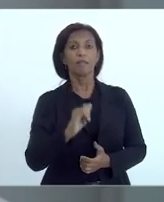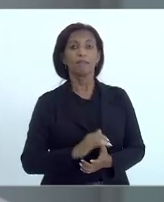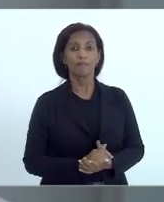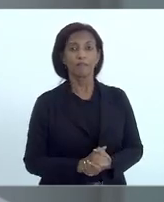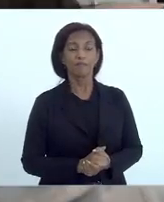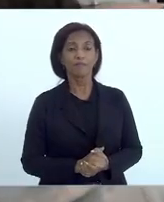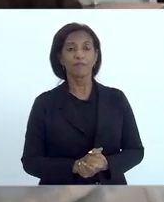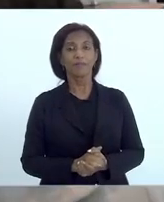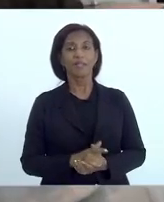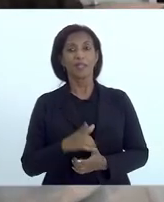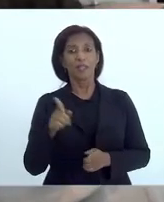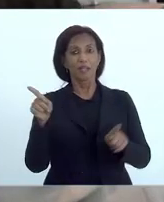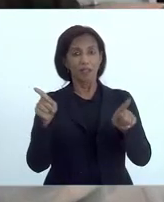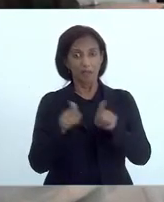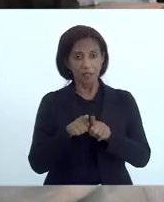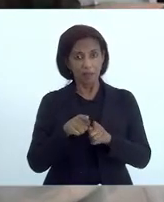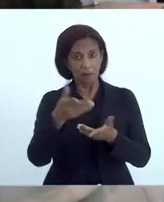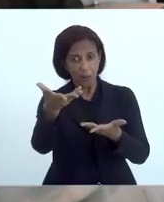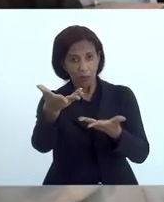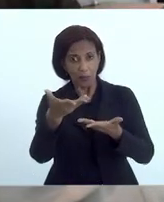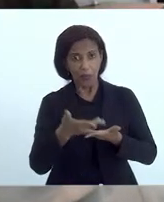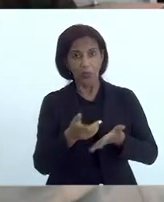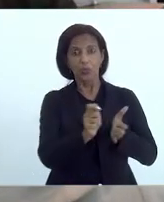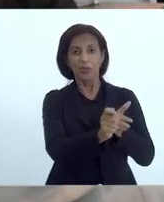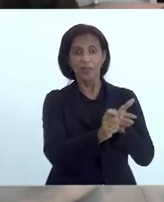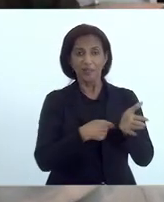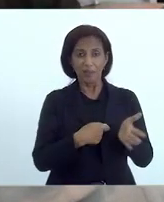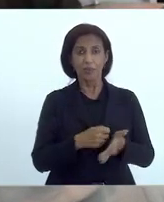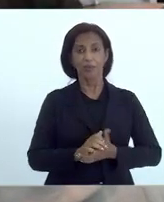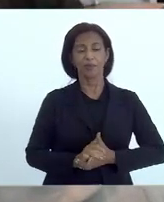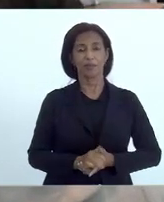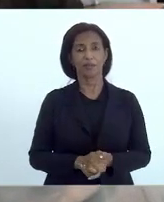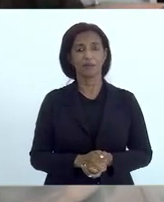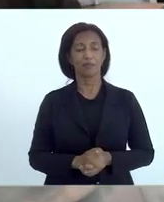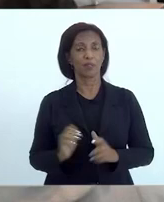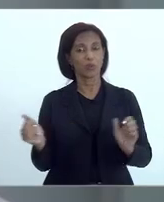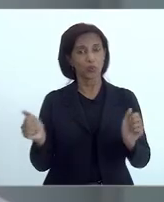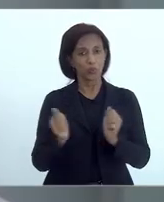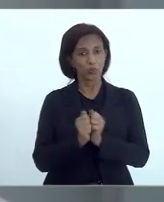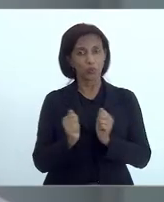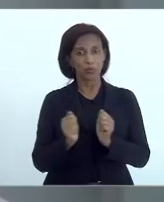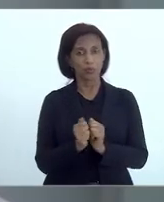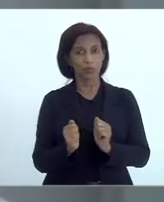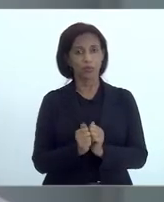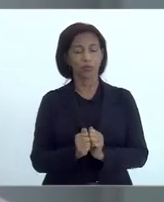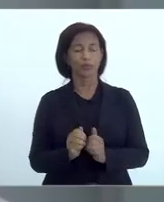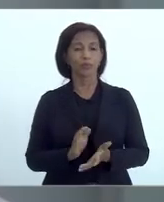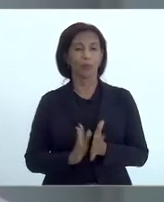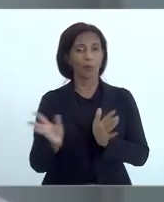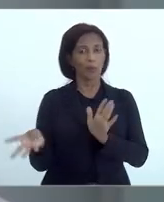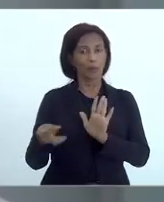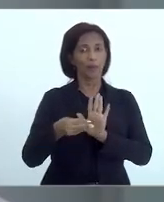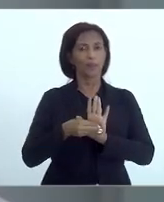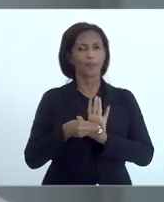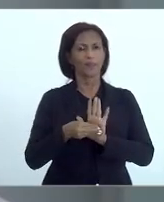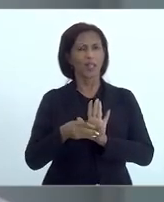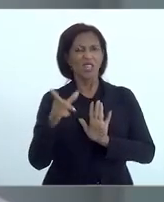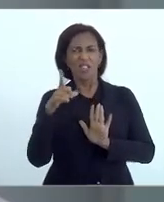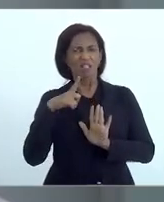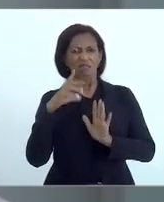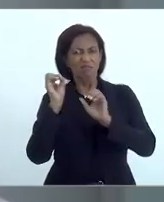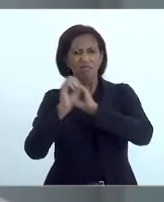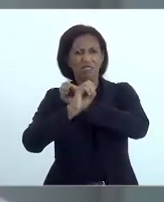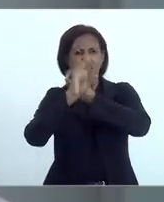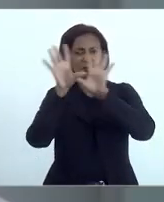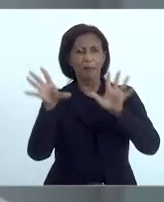e queria cortar muito mas muito mesmo com a assinatura do senhor para a gente colocar é só ter